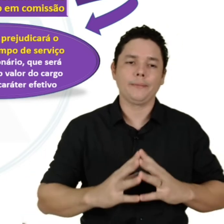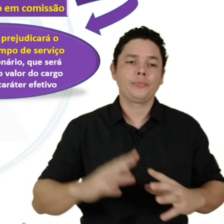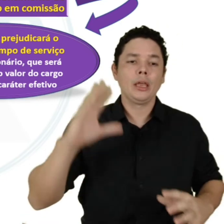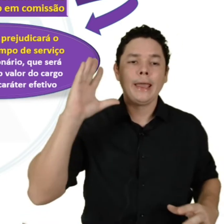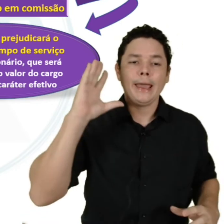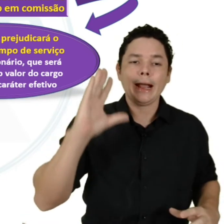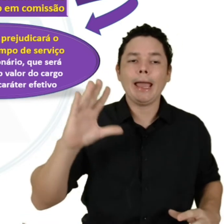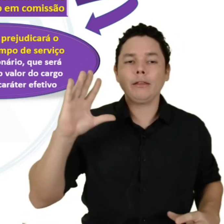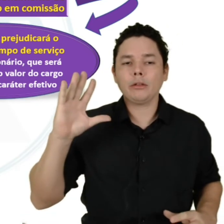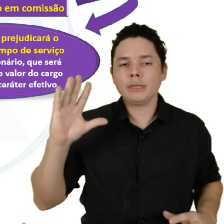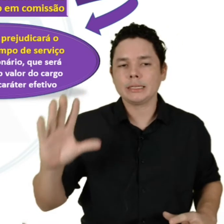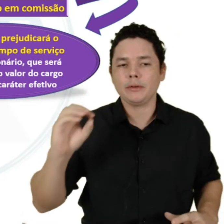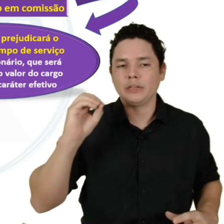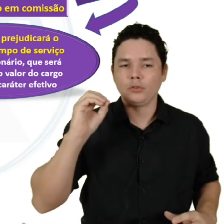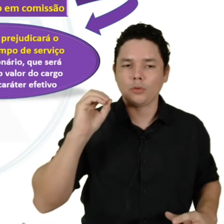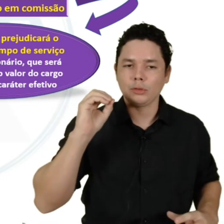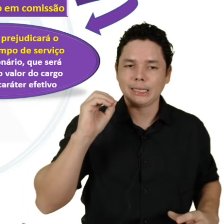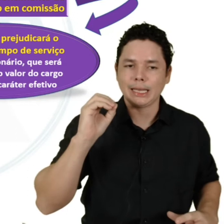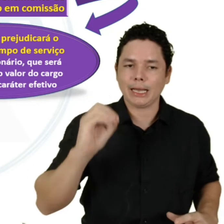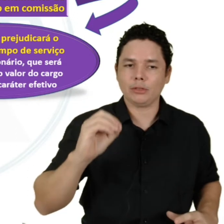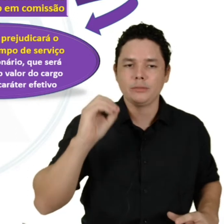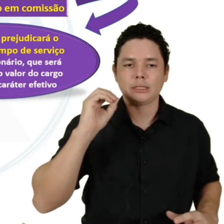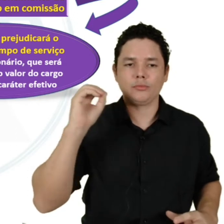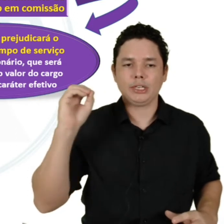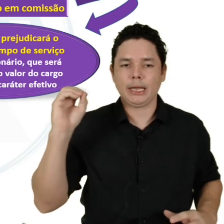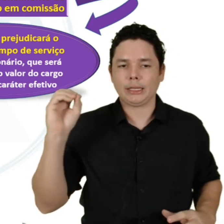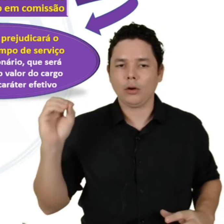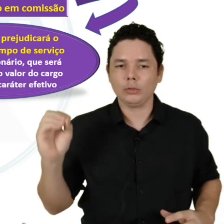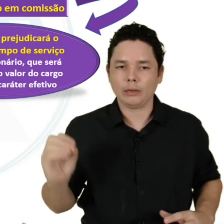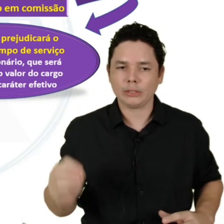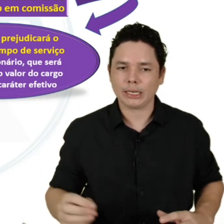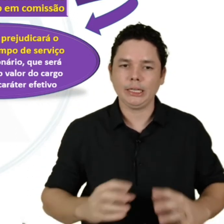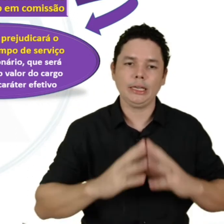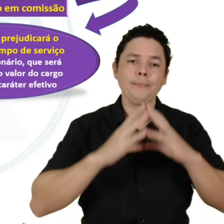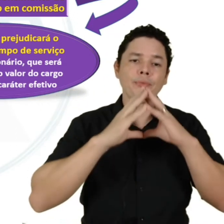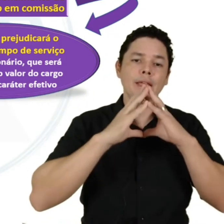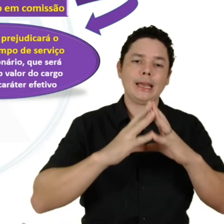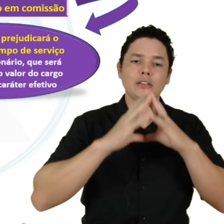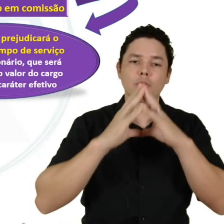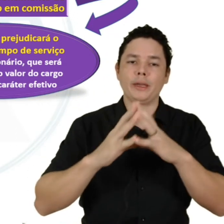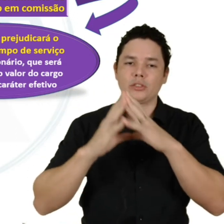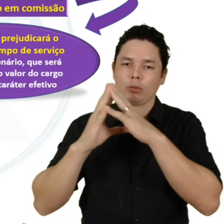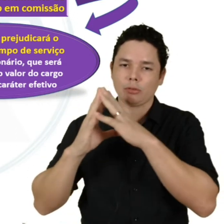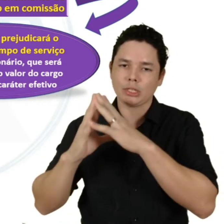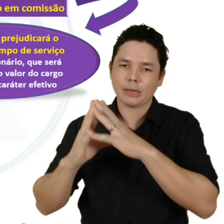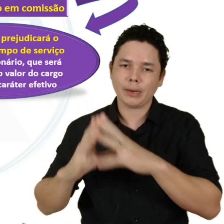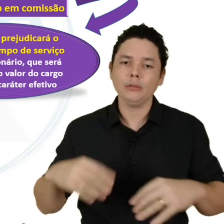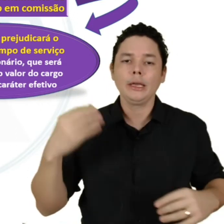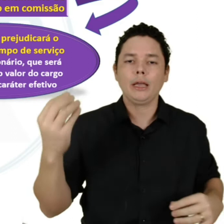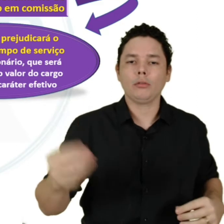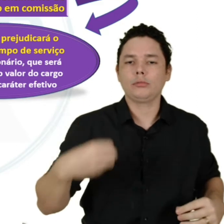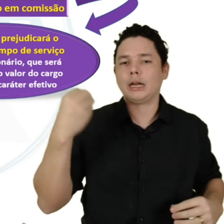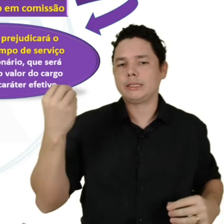aí. Recaindo a nomeação em servidor contratado, administração direta ou da autarquia, terá suspenso seu contrato de